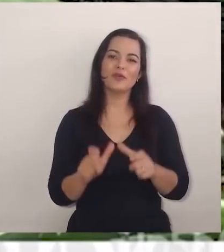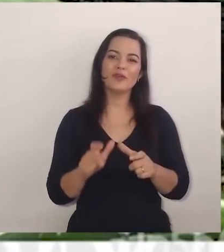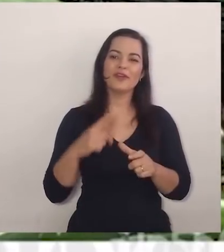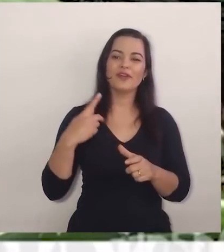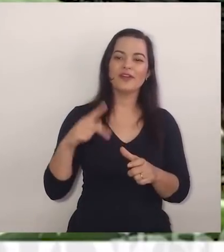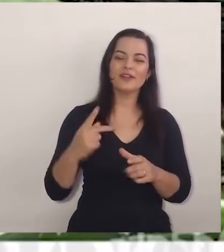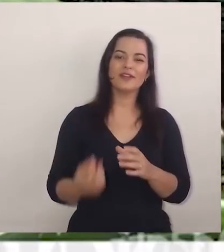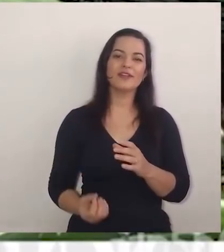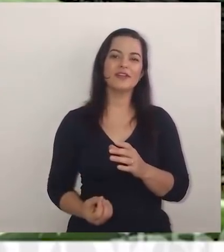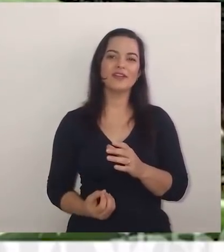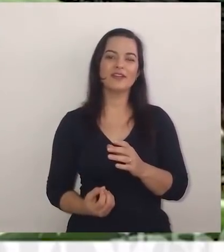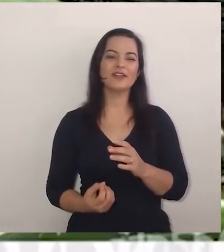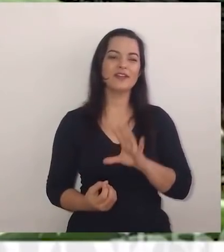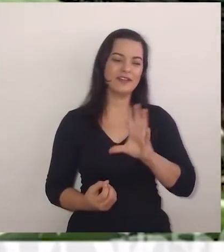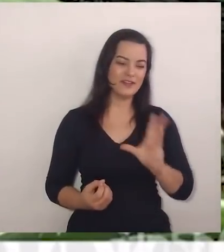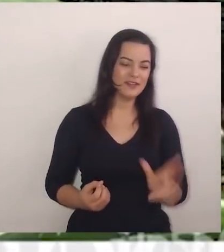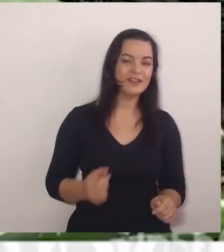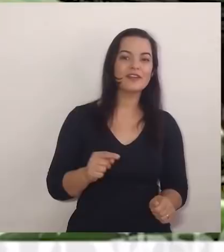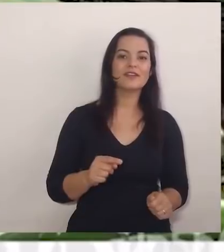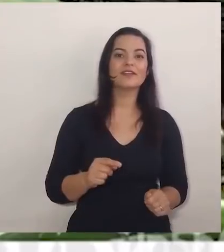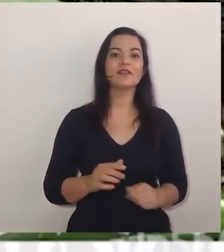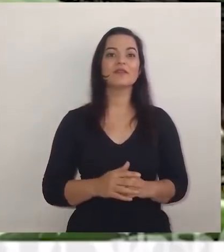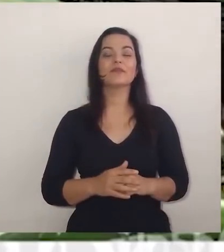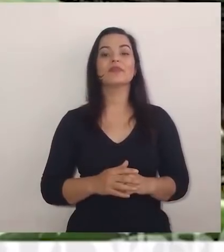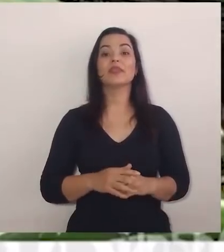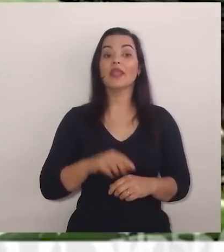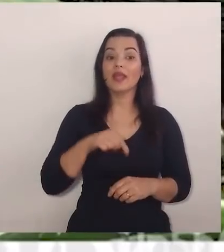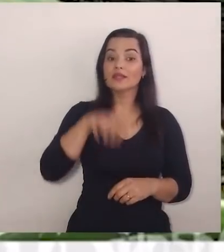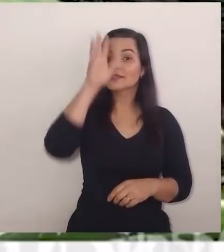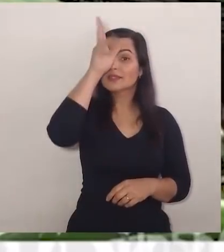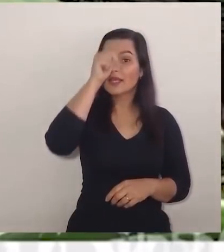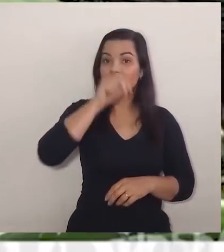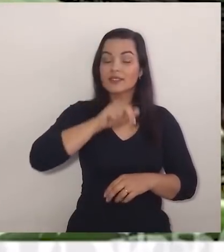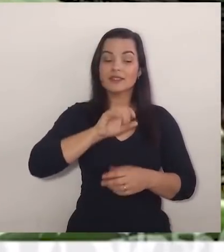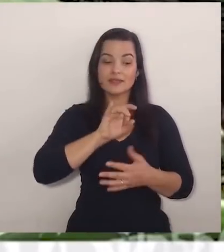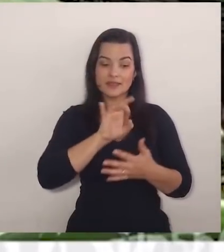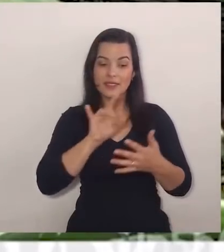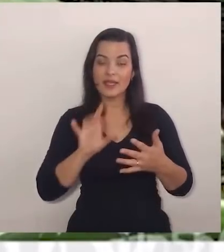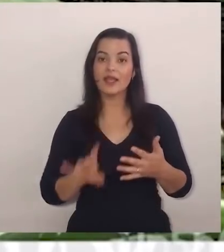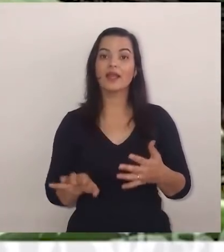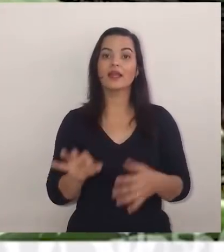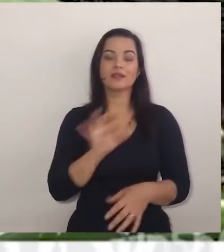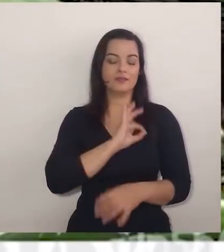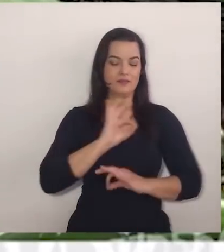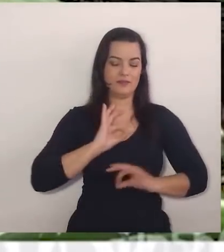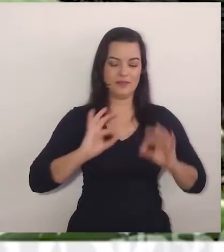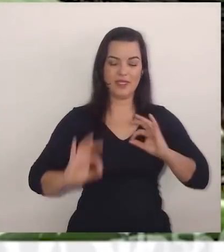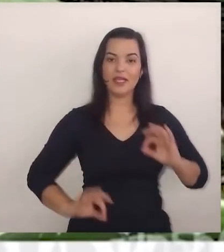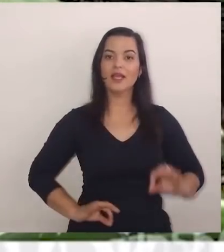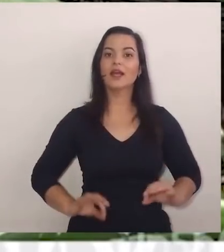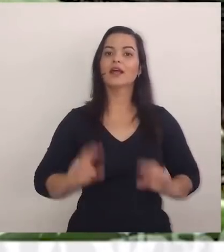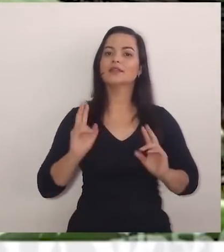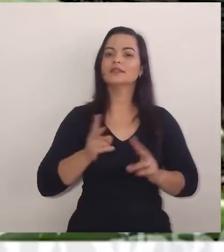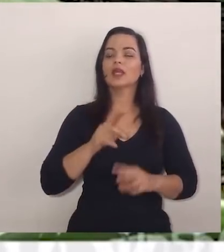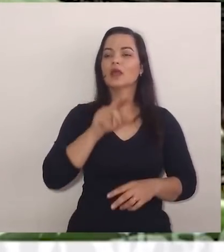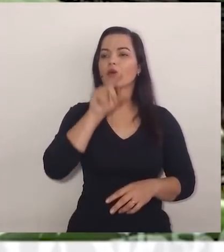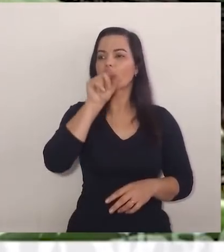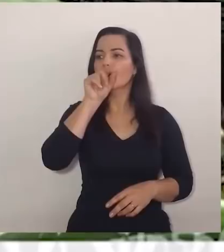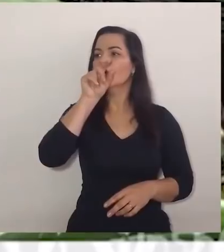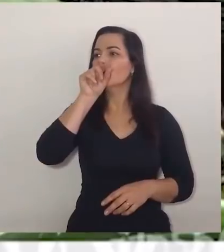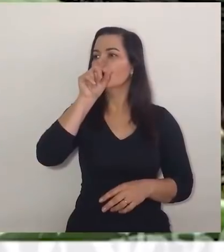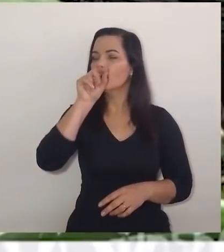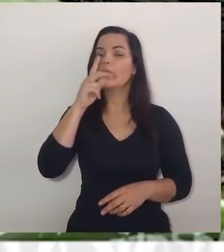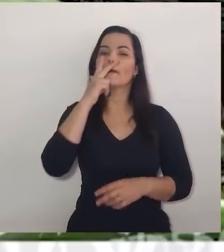salpicadas de pintas brancas. As galinhas da Angola cacarejam como se estivessem expressando até